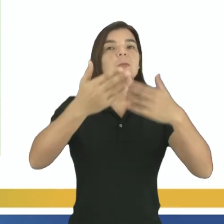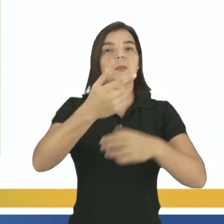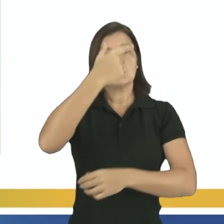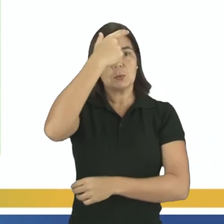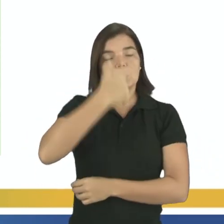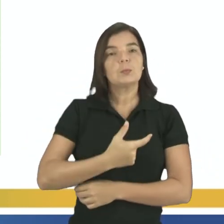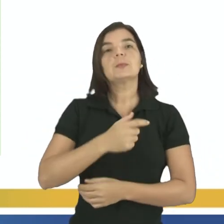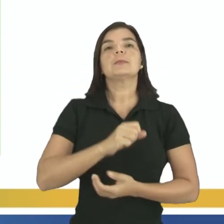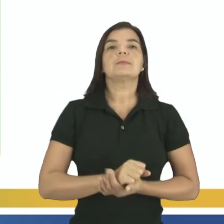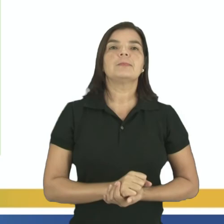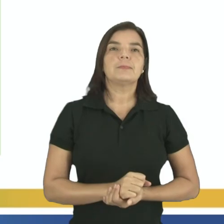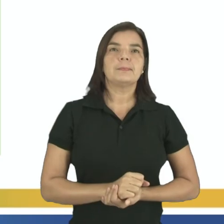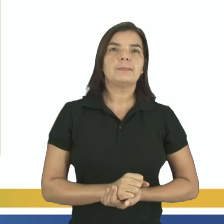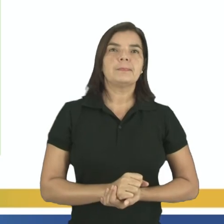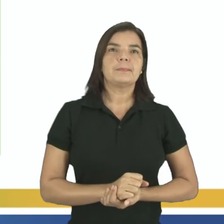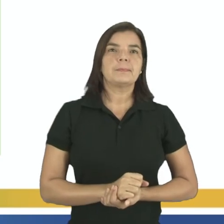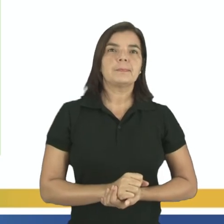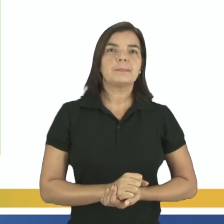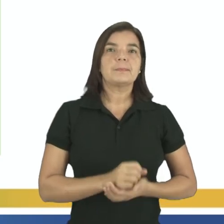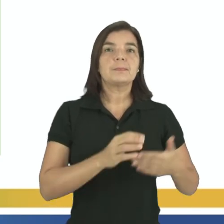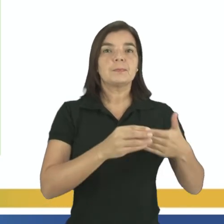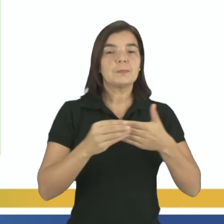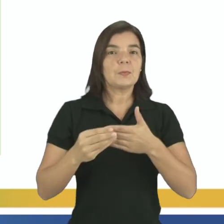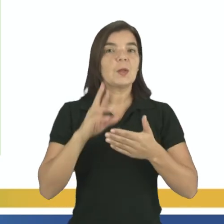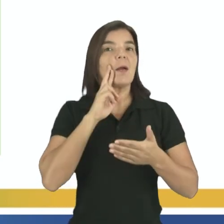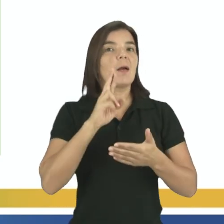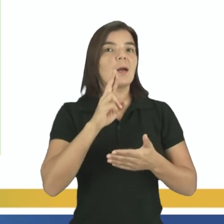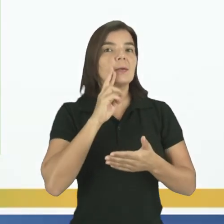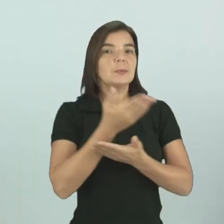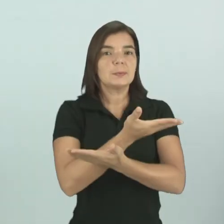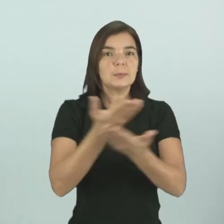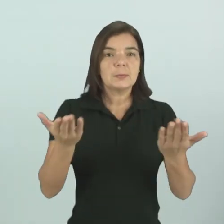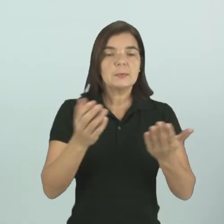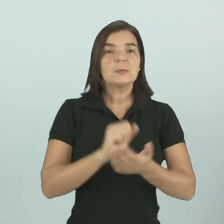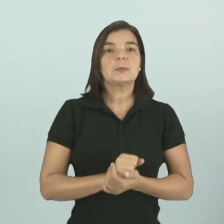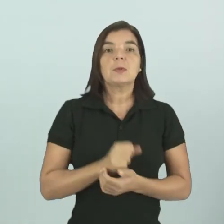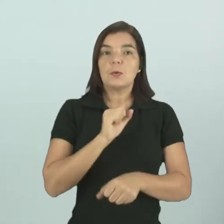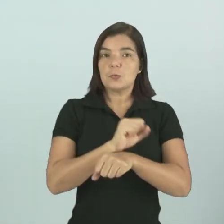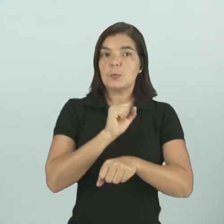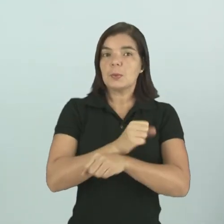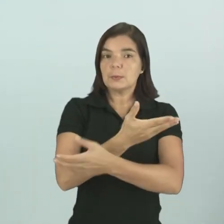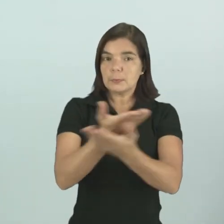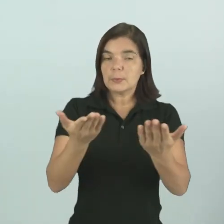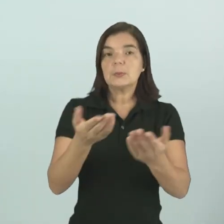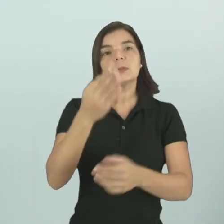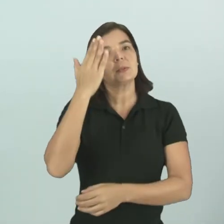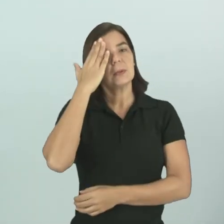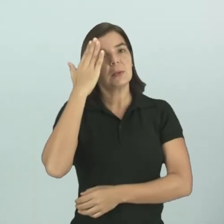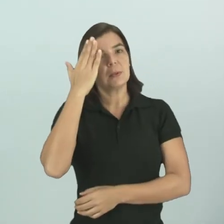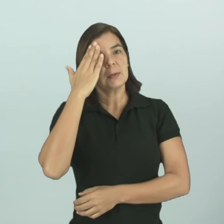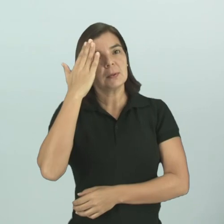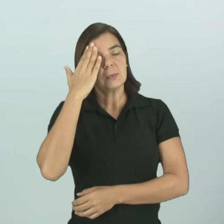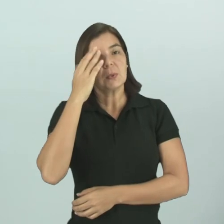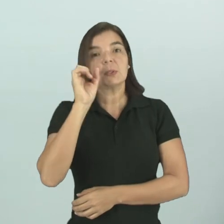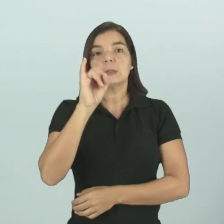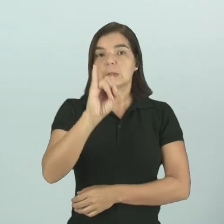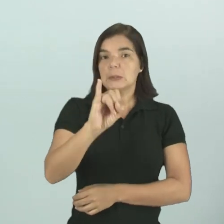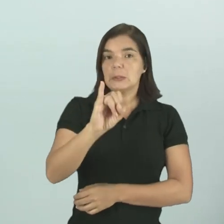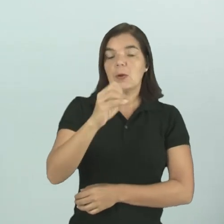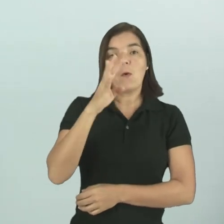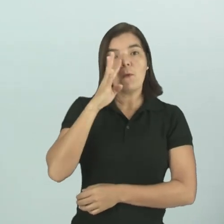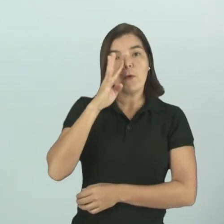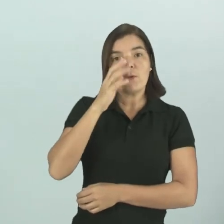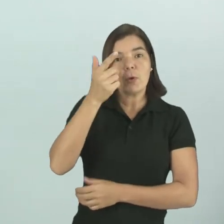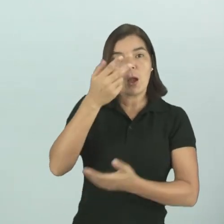humano. Aqui eu trouxe o gabarito para vocês. Eu espero que vocês tenham compreendido. Caso vocês queiram